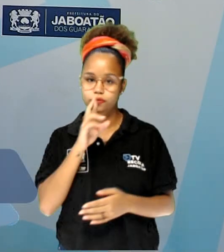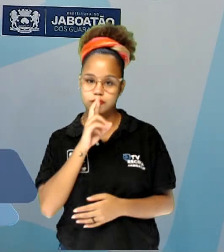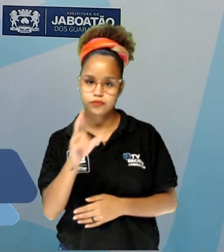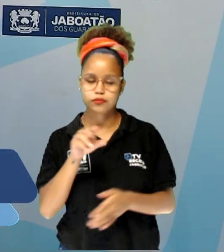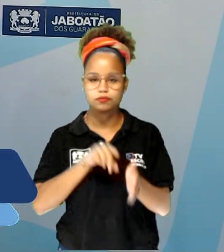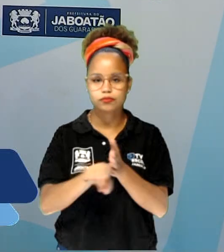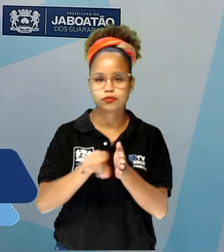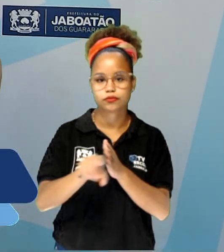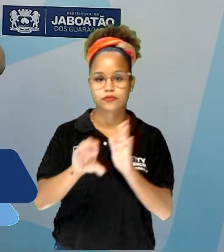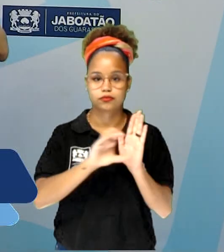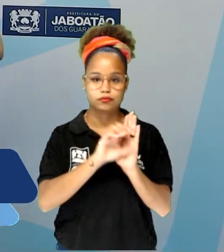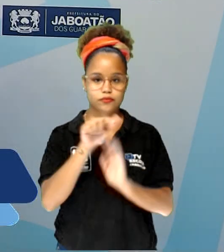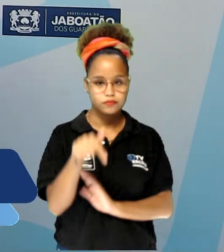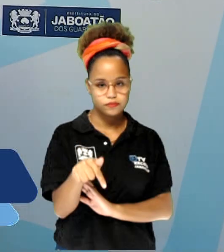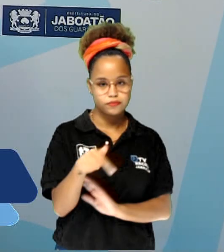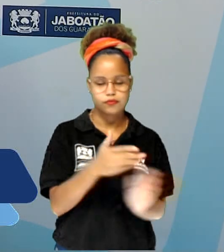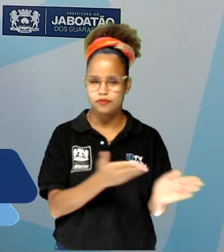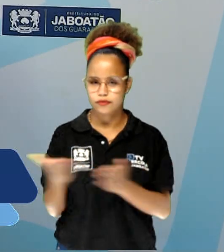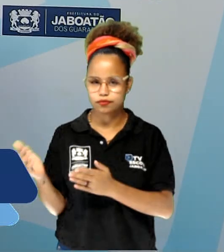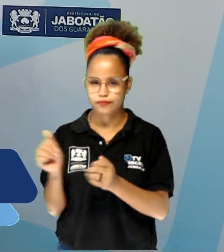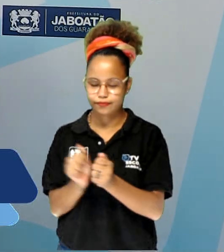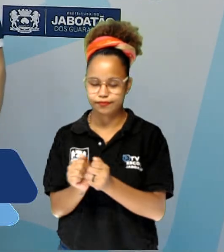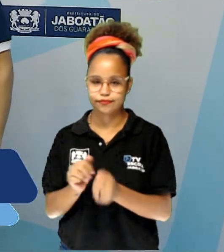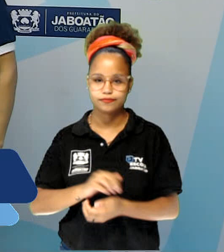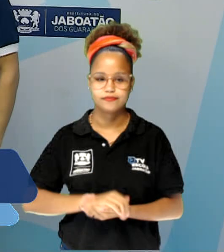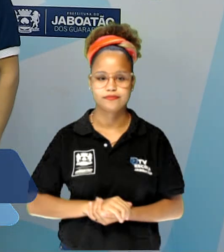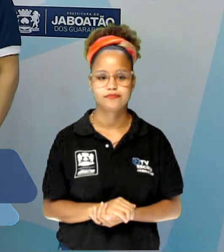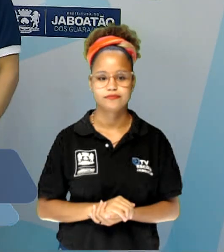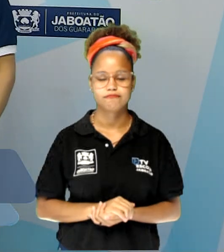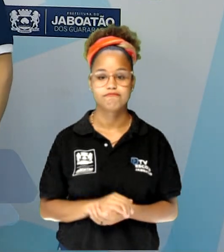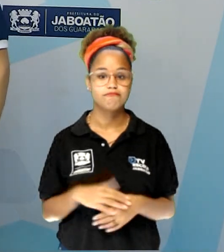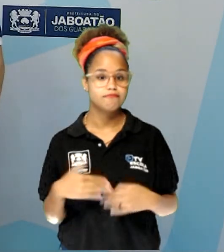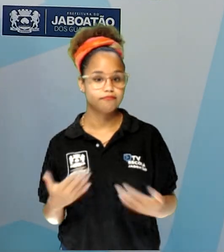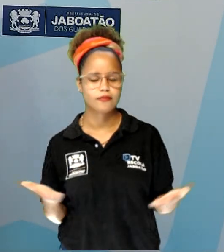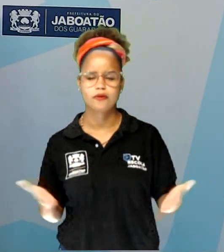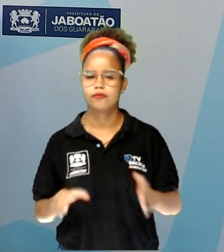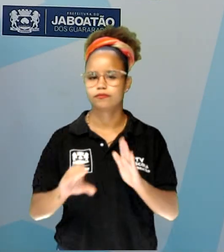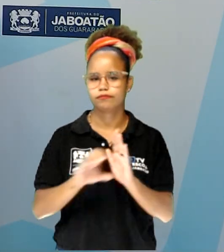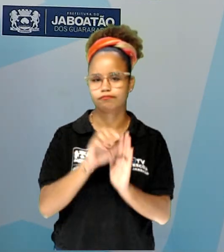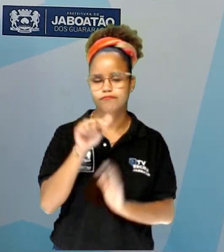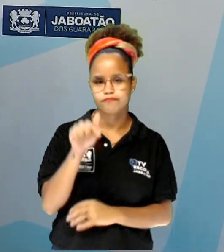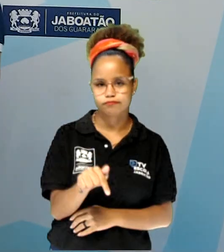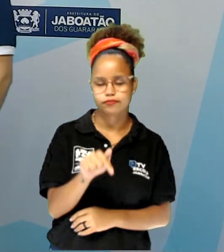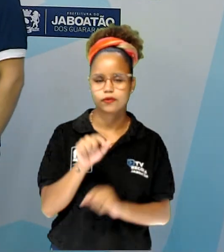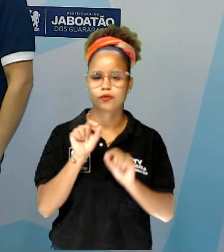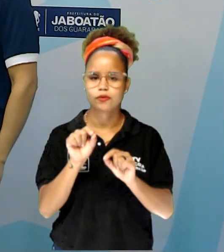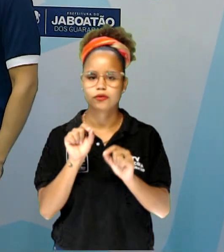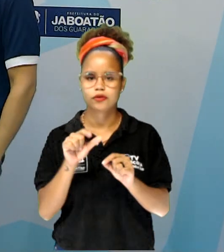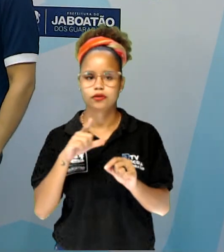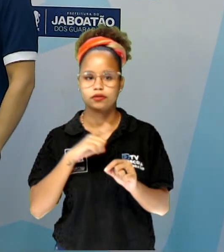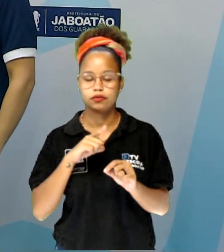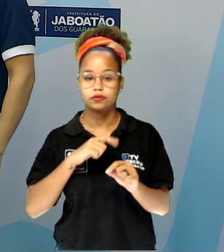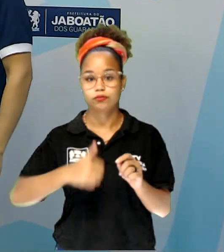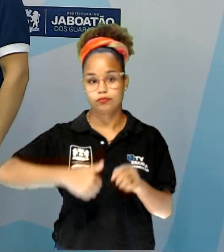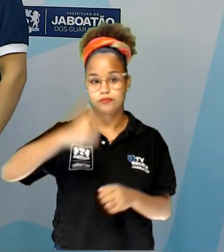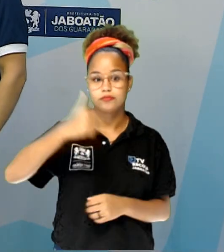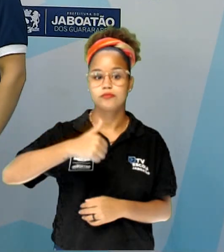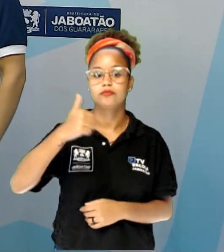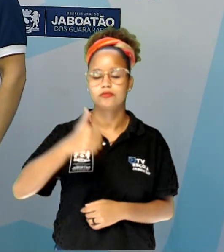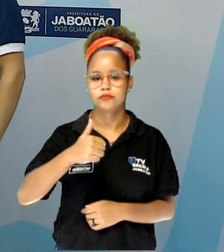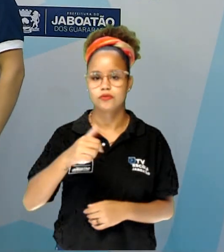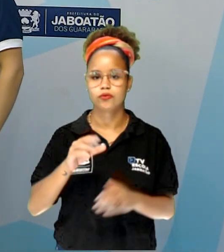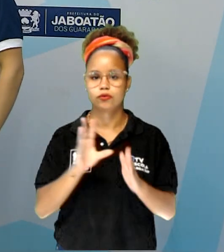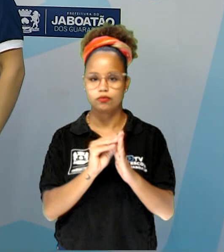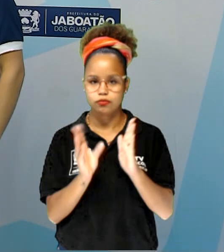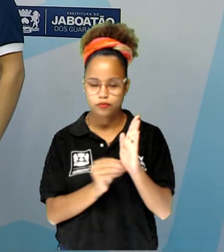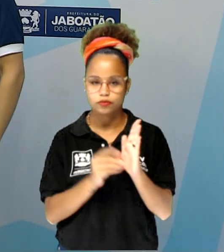do capítulo 7. Vem comigo! Bom, este capítulo 7, ele vai trazer aí na sua primeira parte o conteúdo